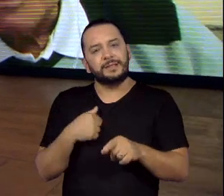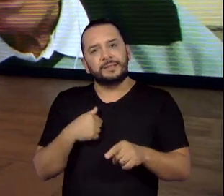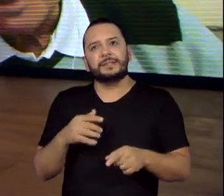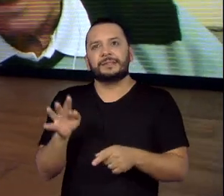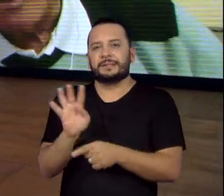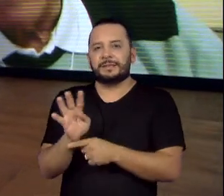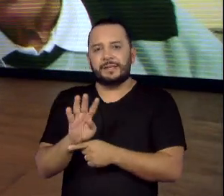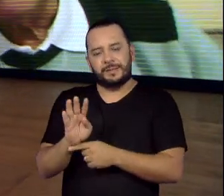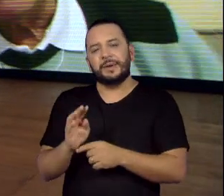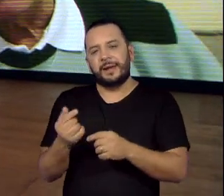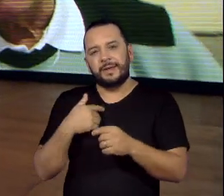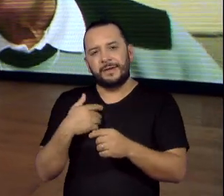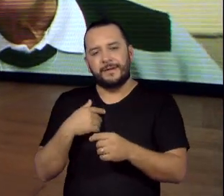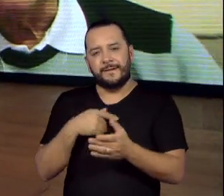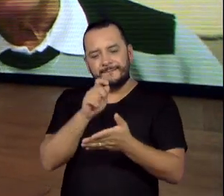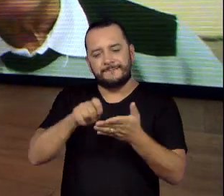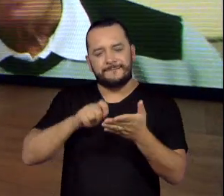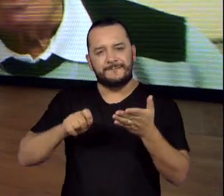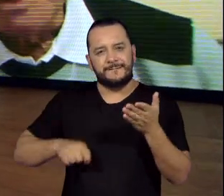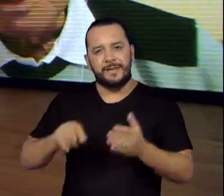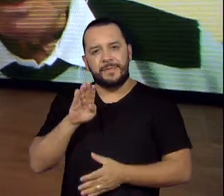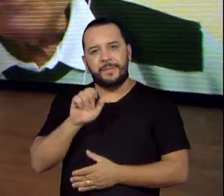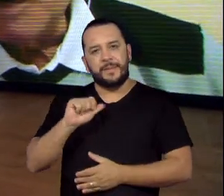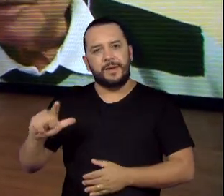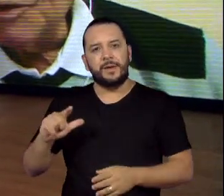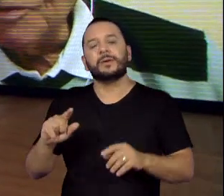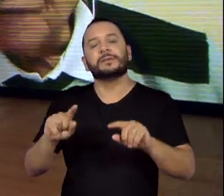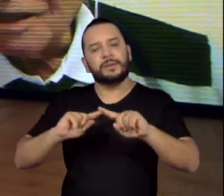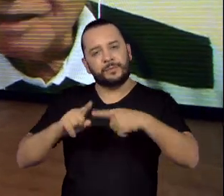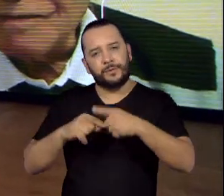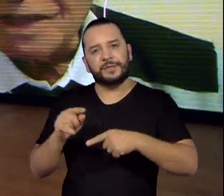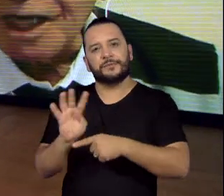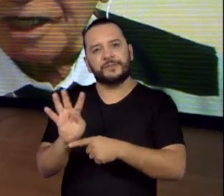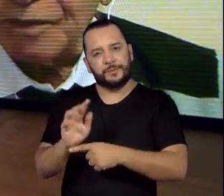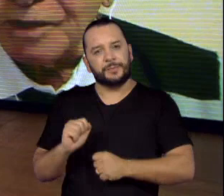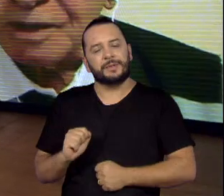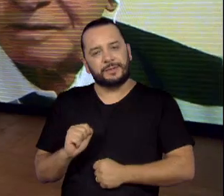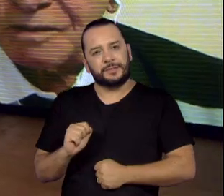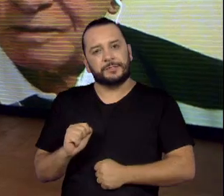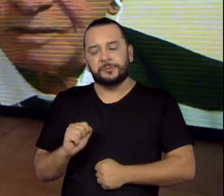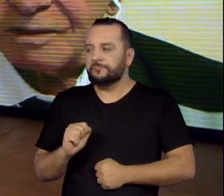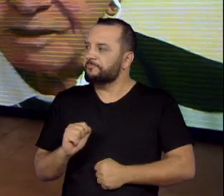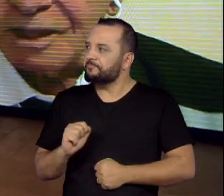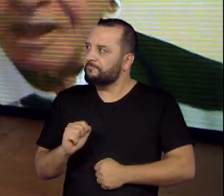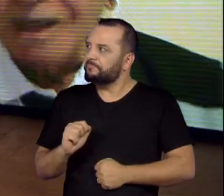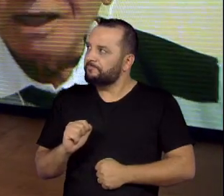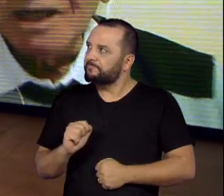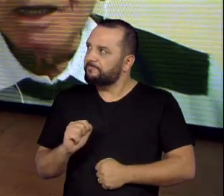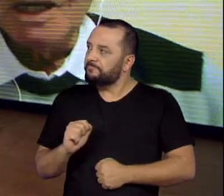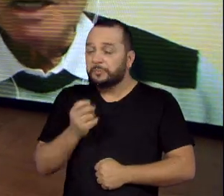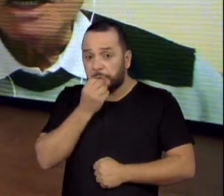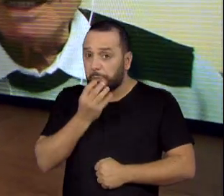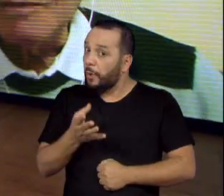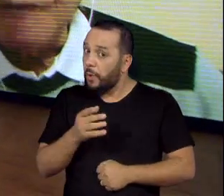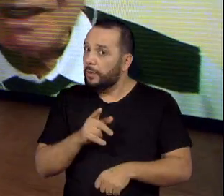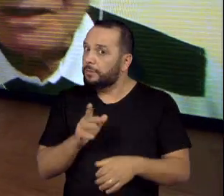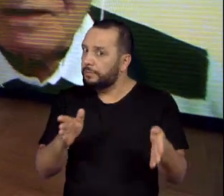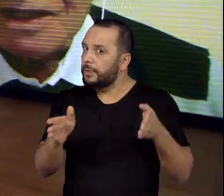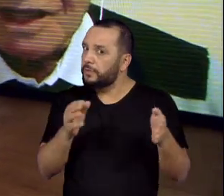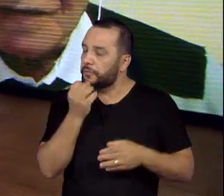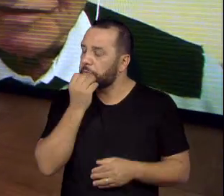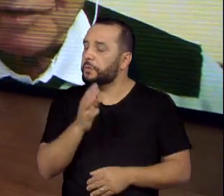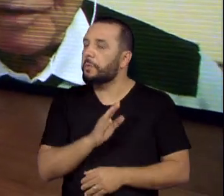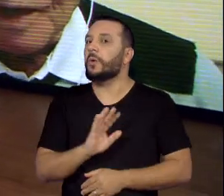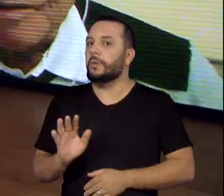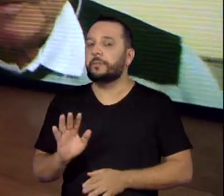Bebel saiu e foi o primeiro filme que foi muito bem na época. E que também